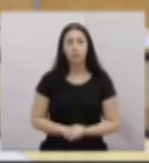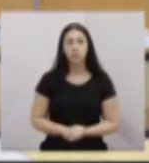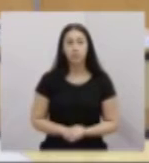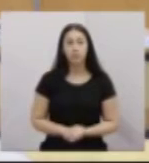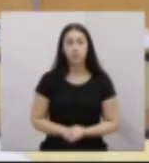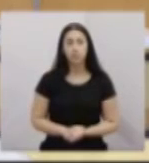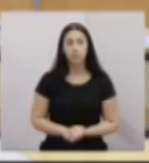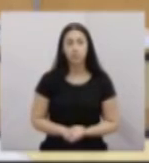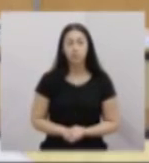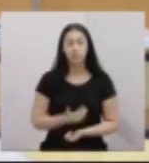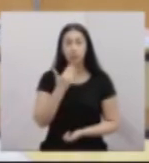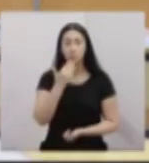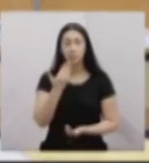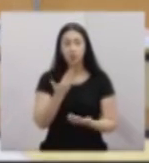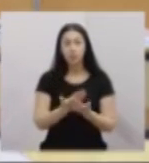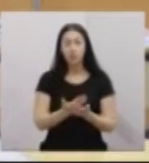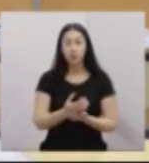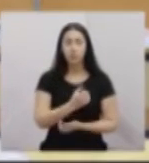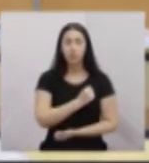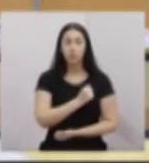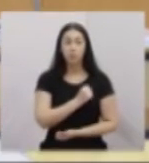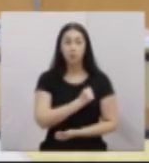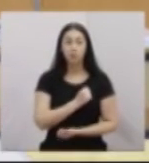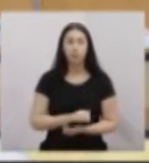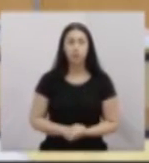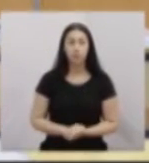Lua. Requerimento de número